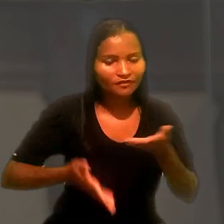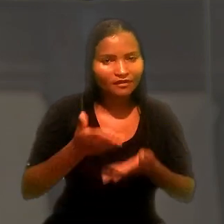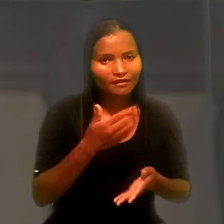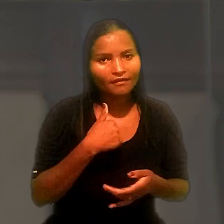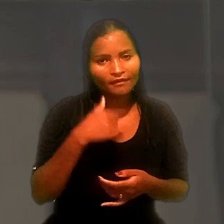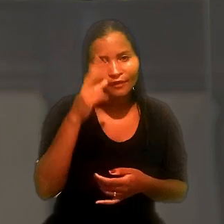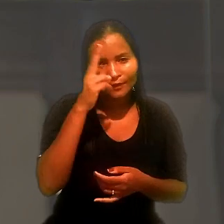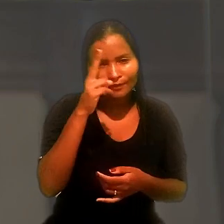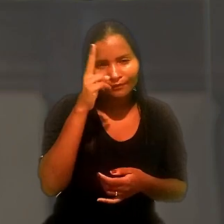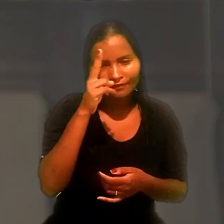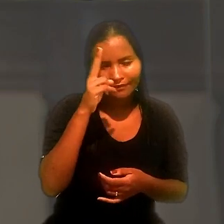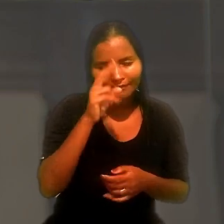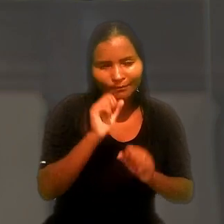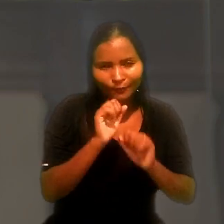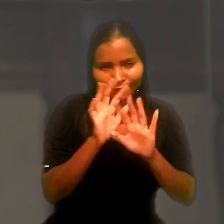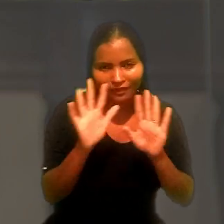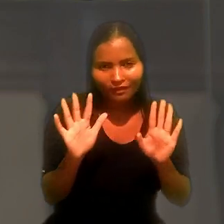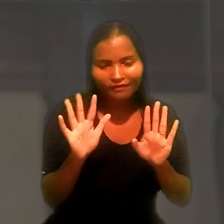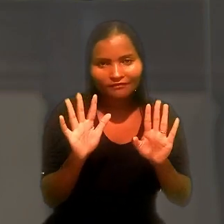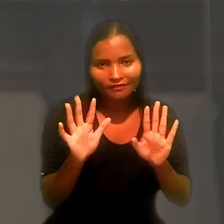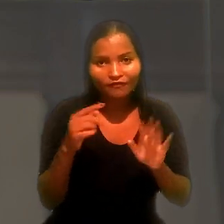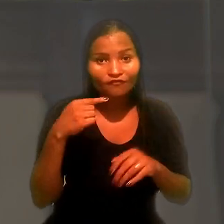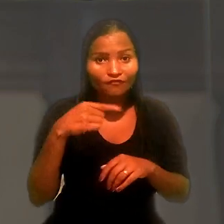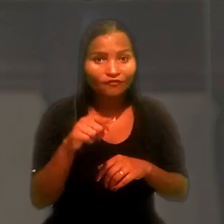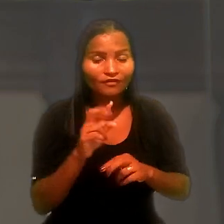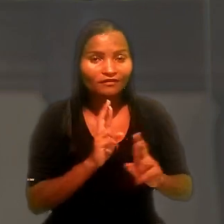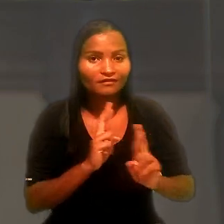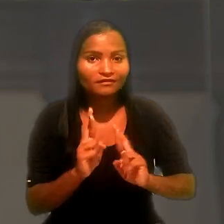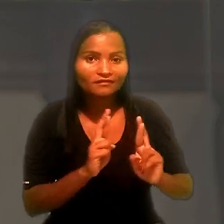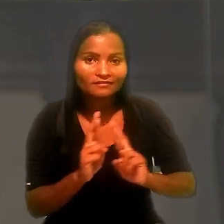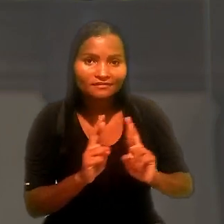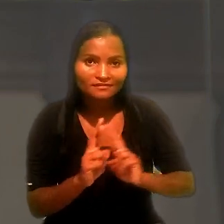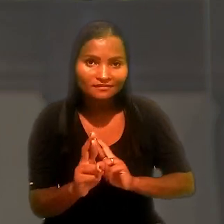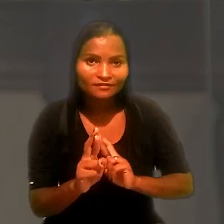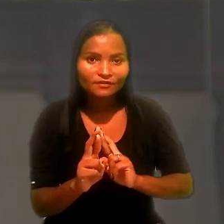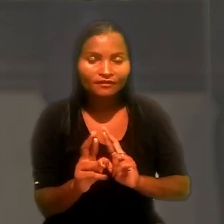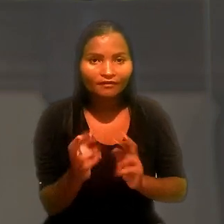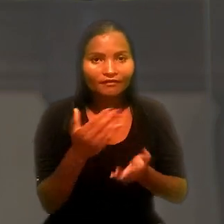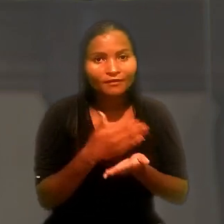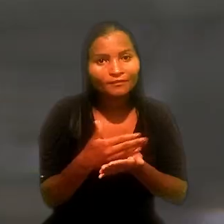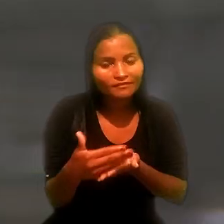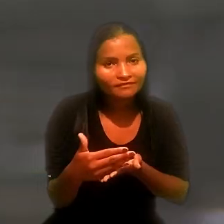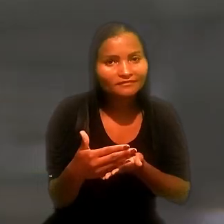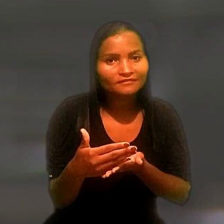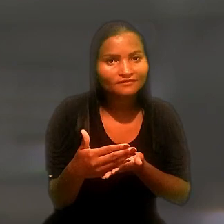recordo muito nitidamente, foi em relação a uma